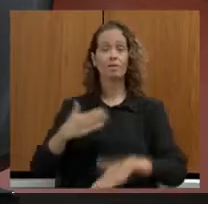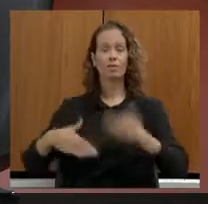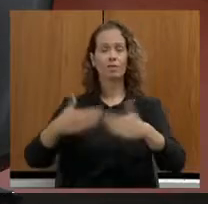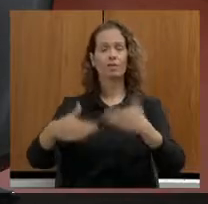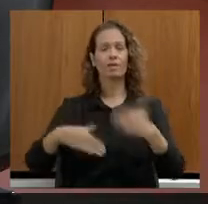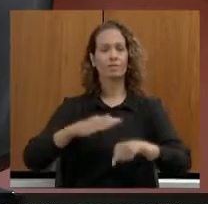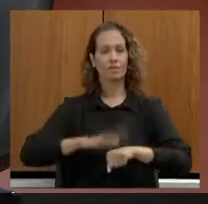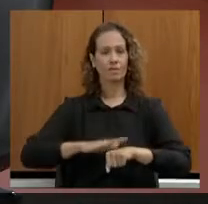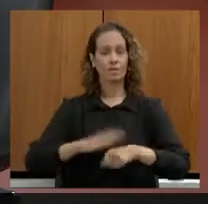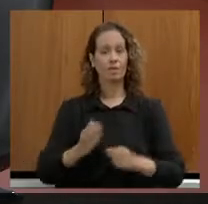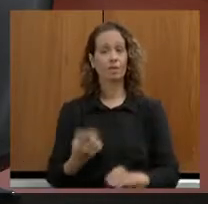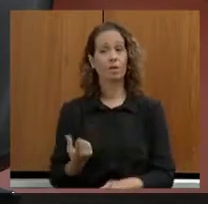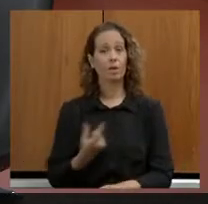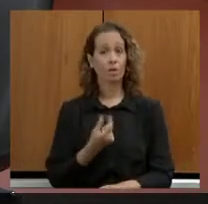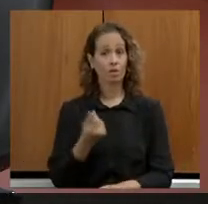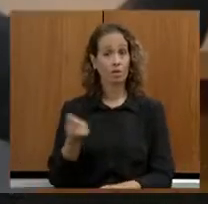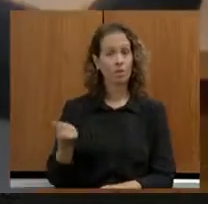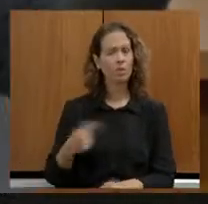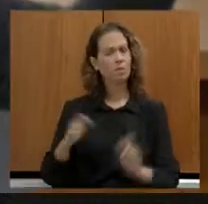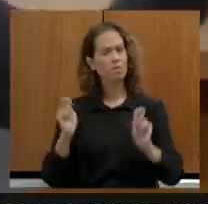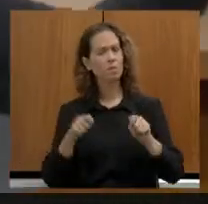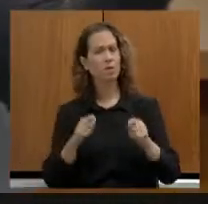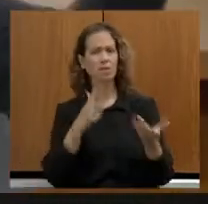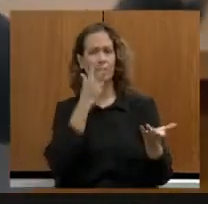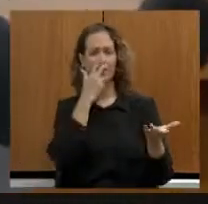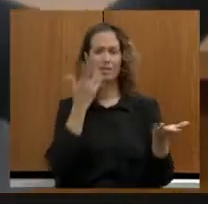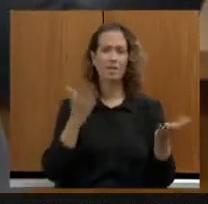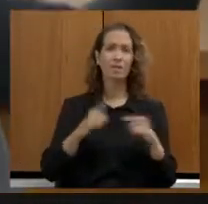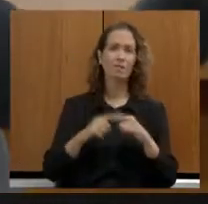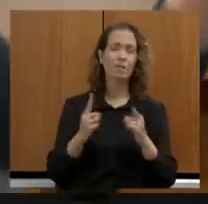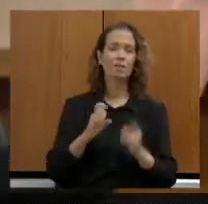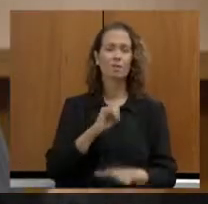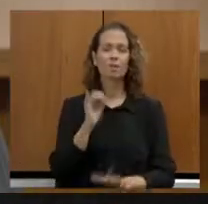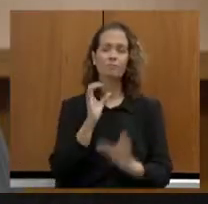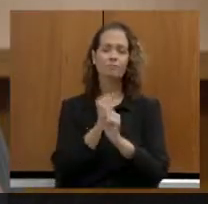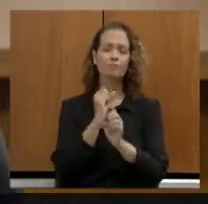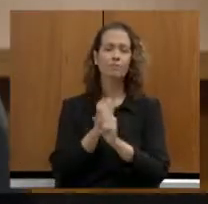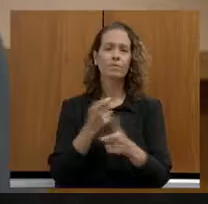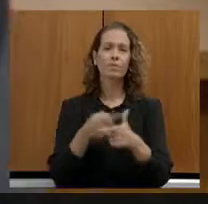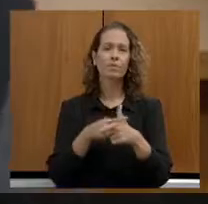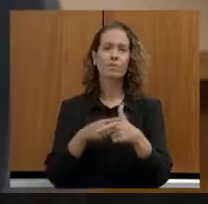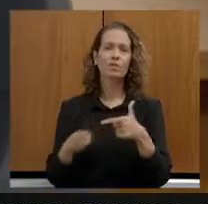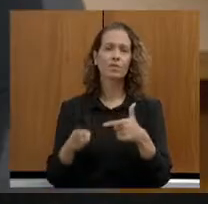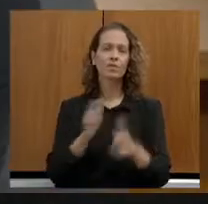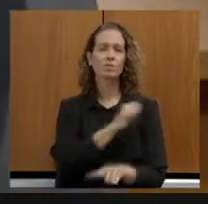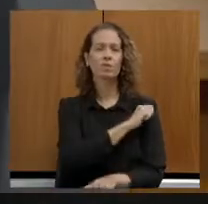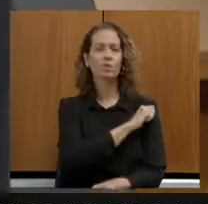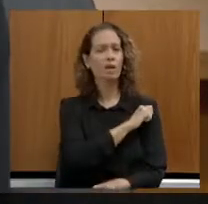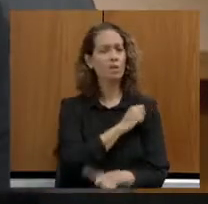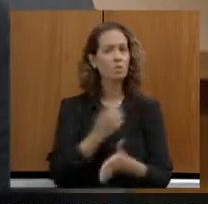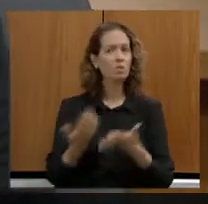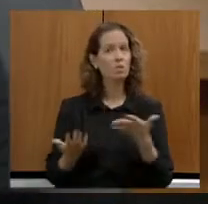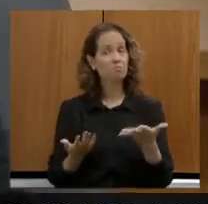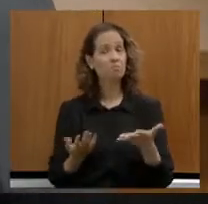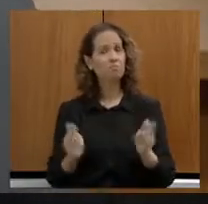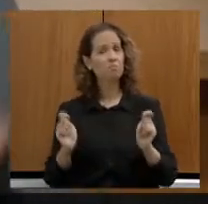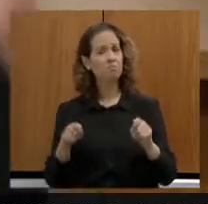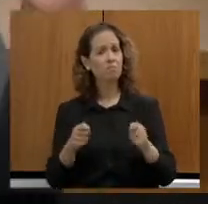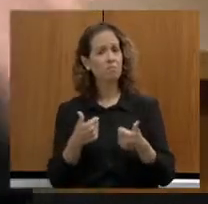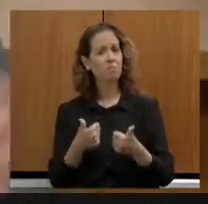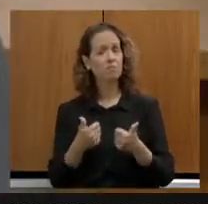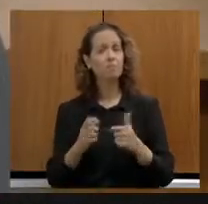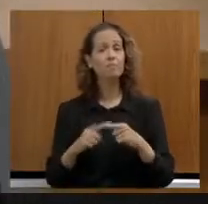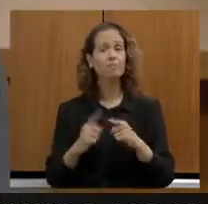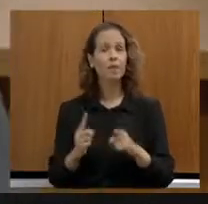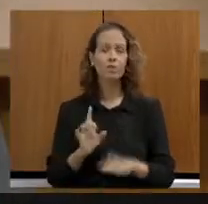os valores podem parecer porventura mas a gente fizer nenhum cálculo dividindo o número de estudantes Até fica bastante o próximo